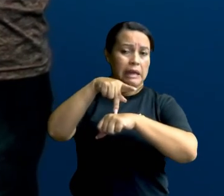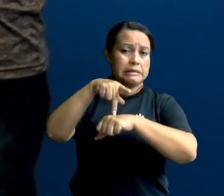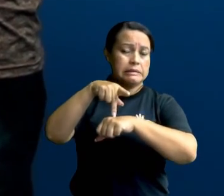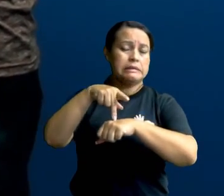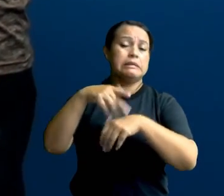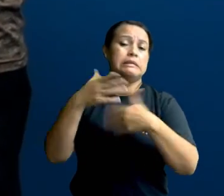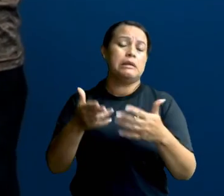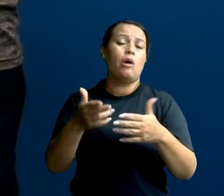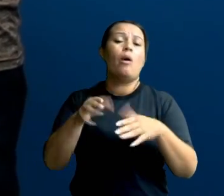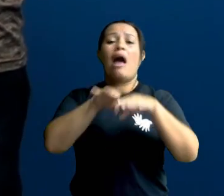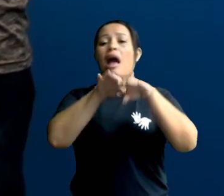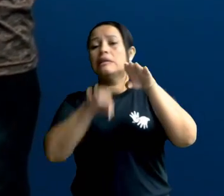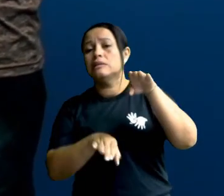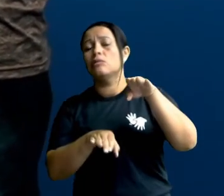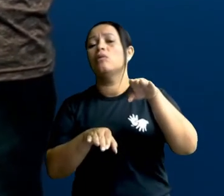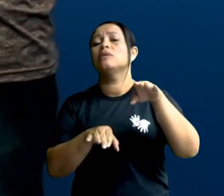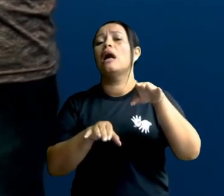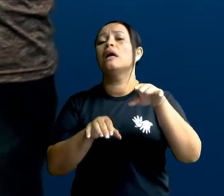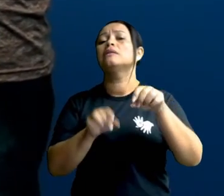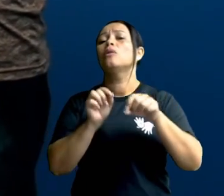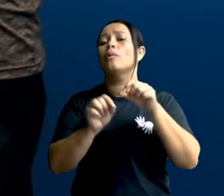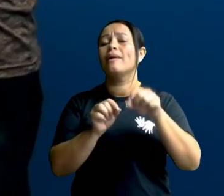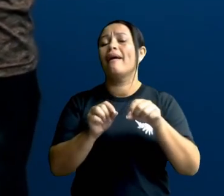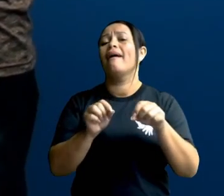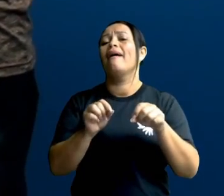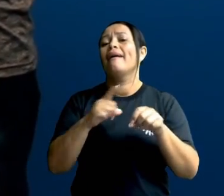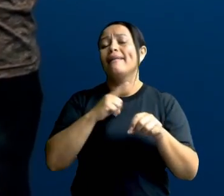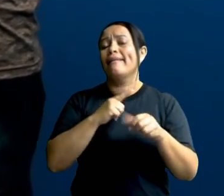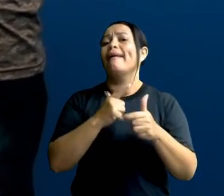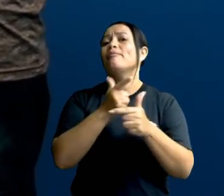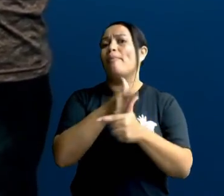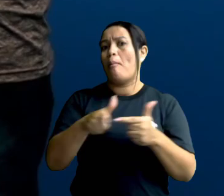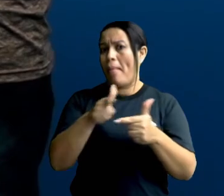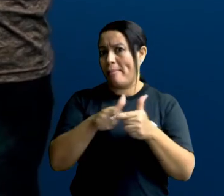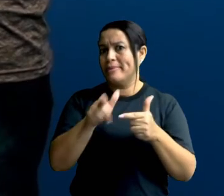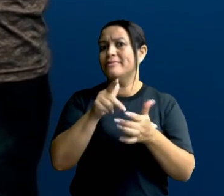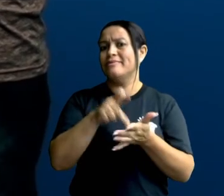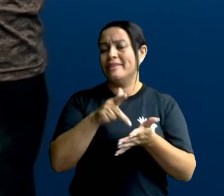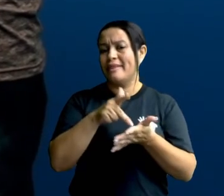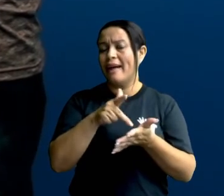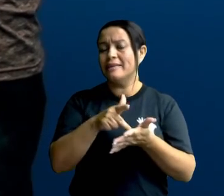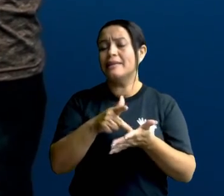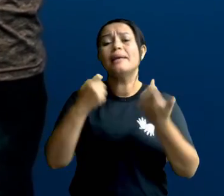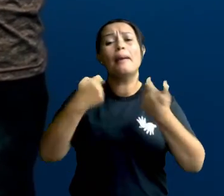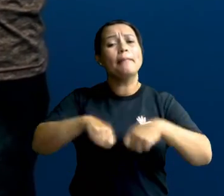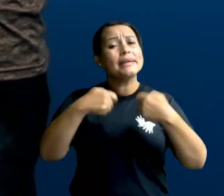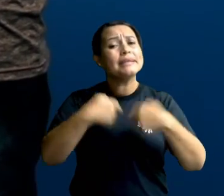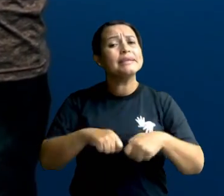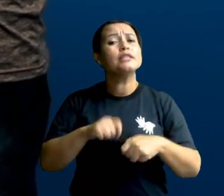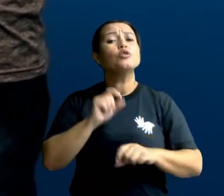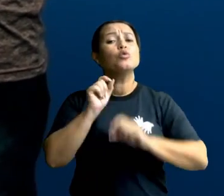é que causa grandes problemas e é preciso que